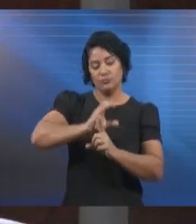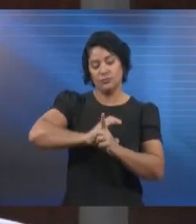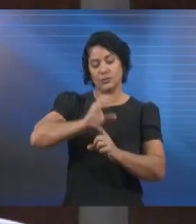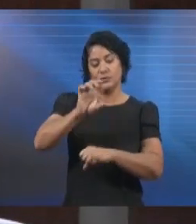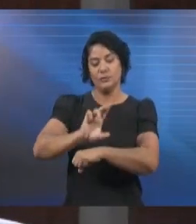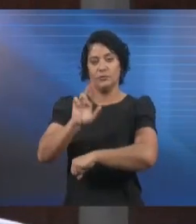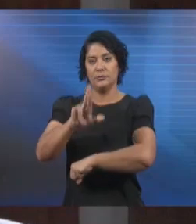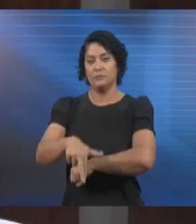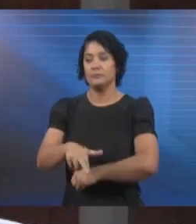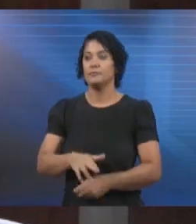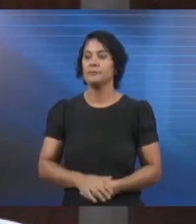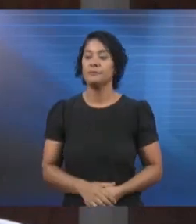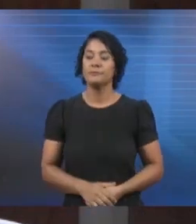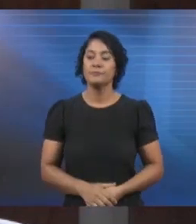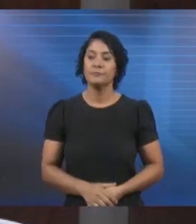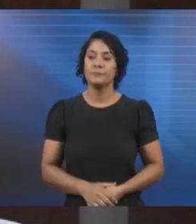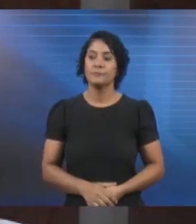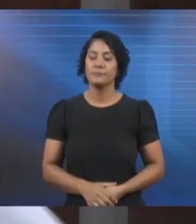Grande do